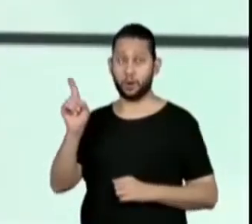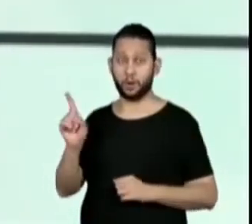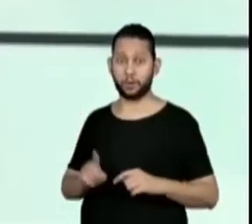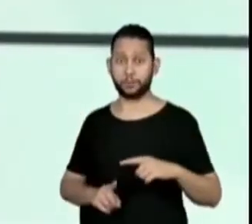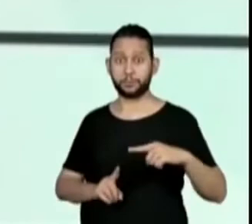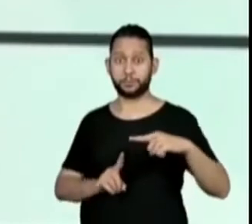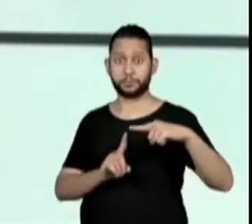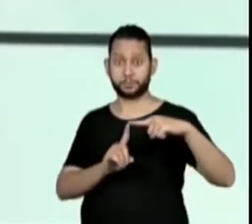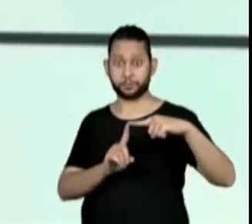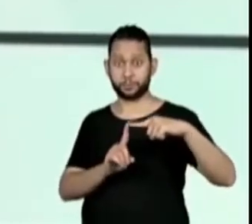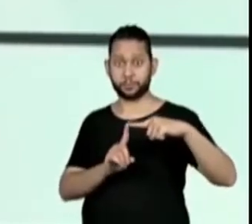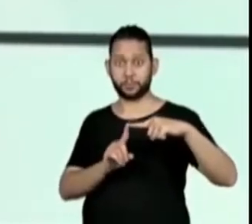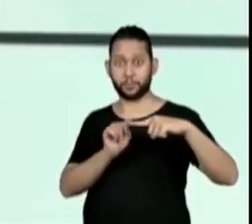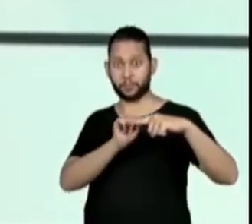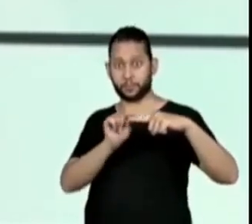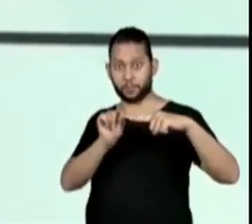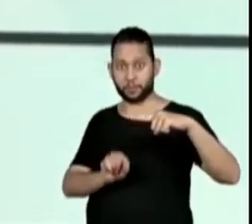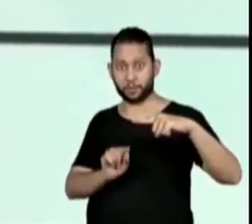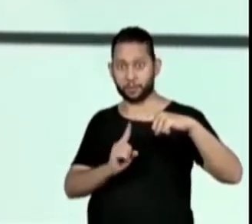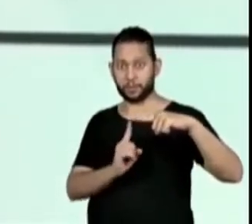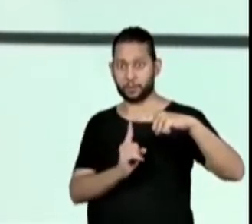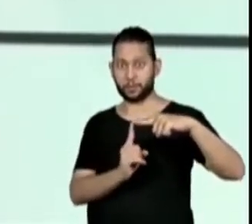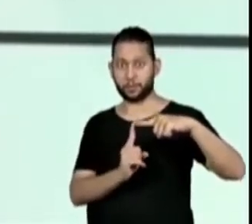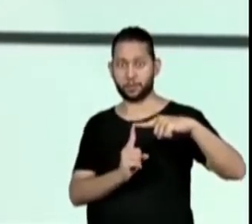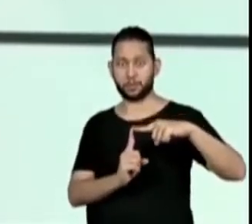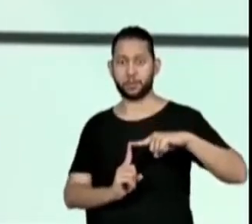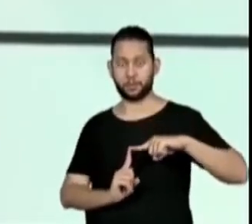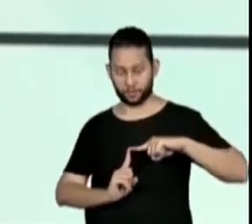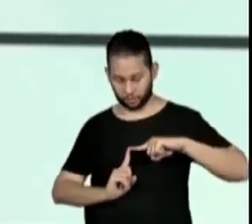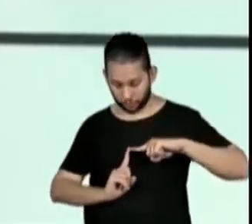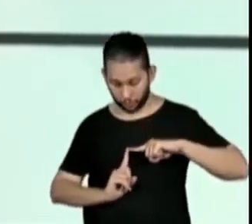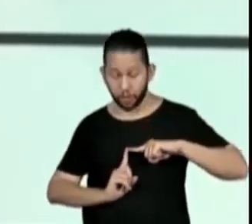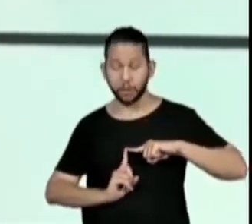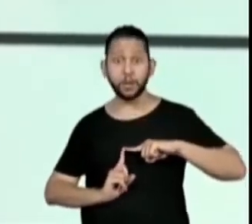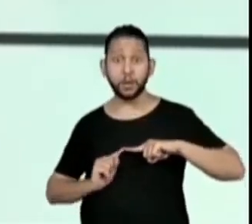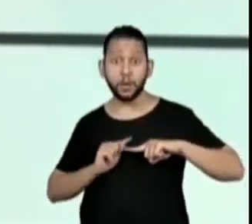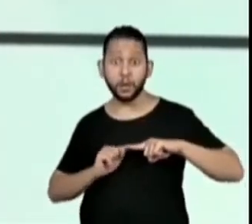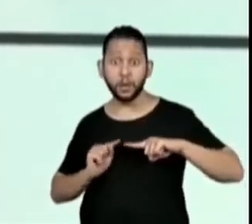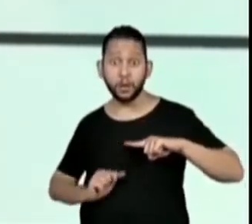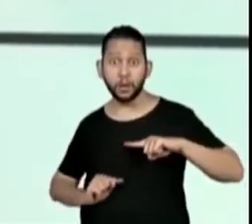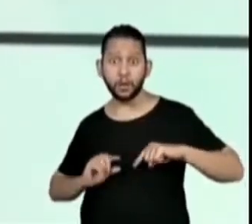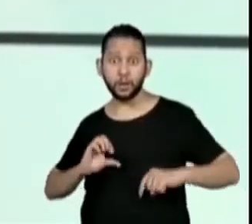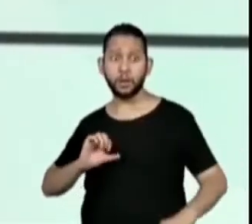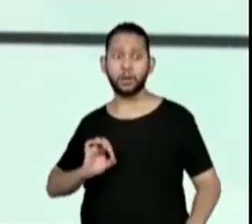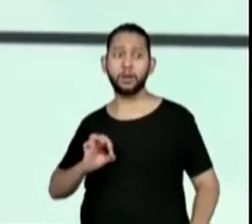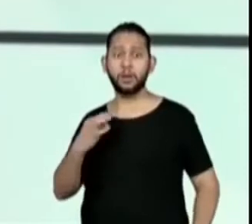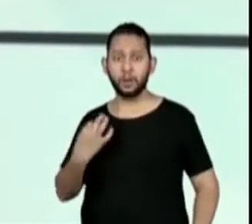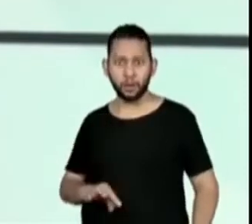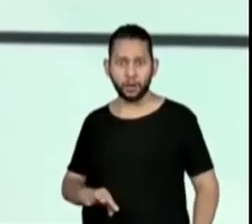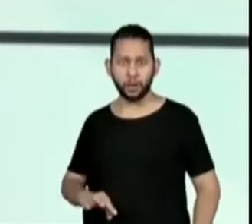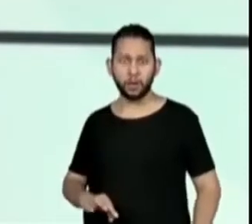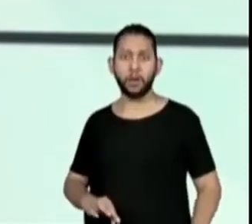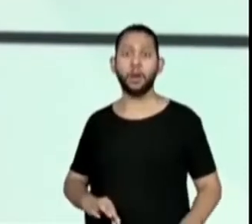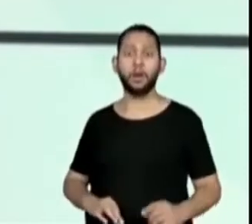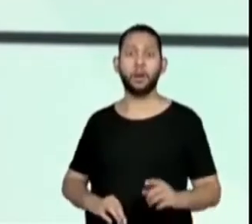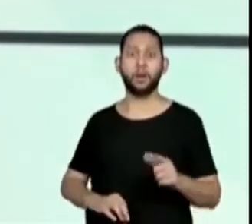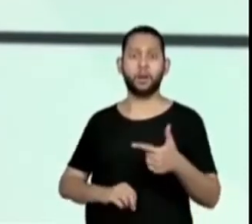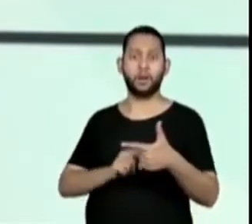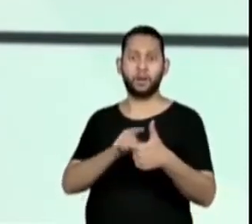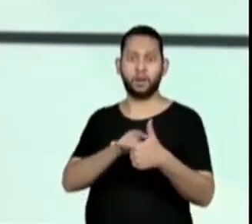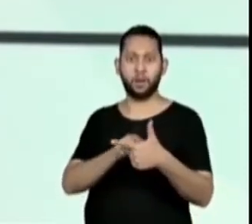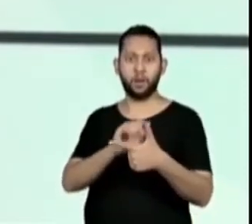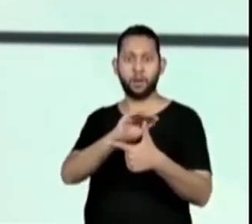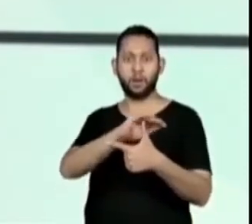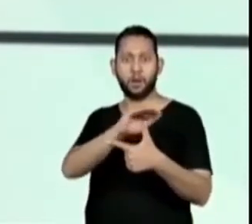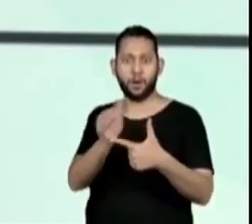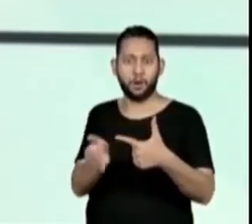Estão vendo? Essas curvas aqui, essas quinas, não são ângulos de 90 graus, são ângulos diferentes. Então não me interessa, não é para marcar isso aqui.